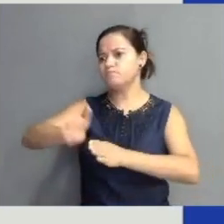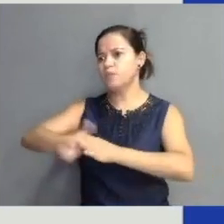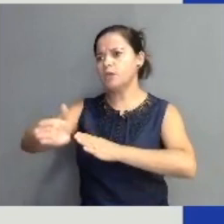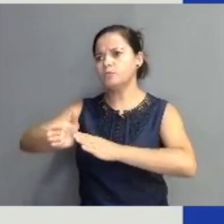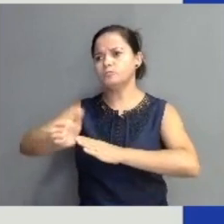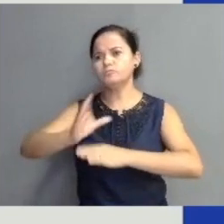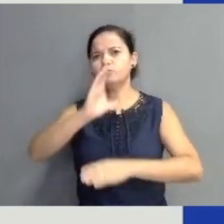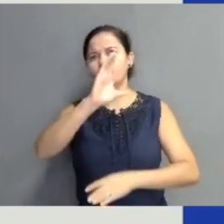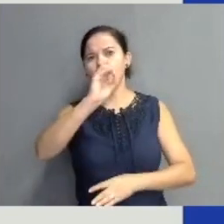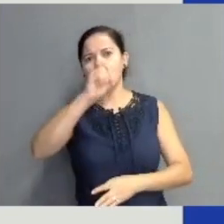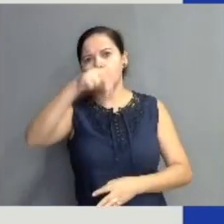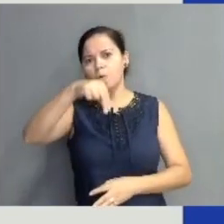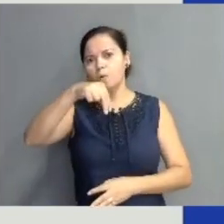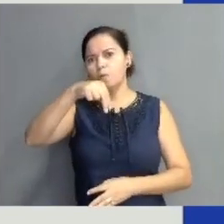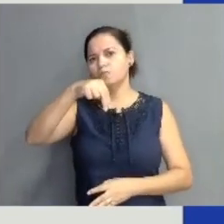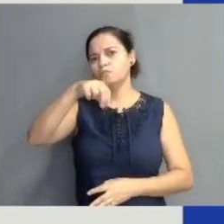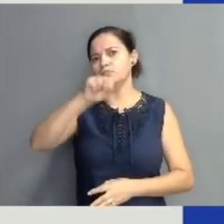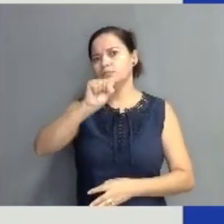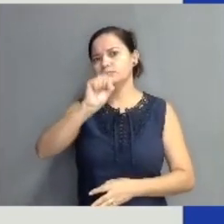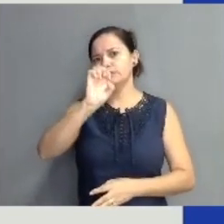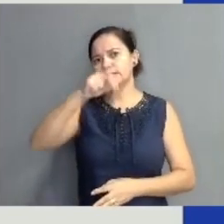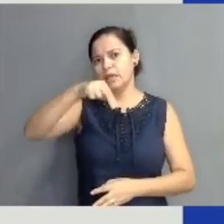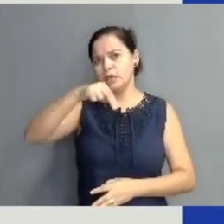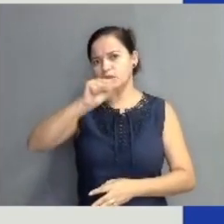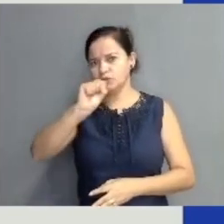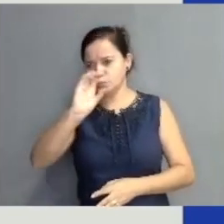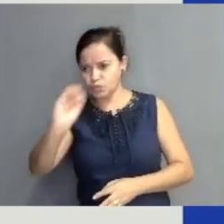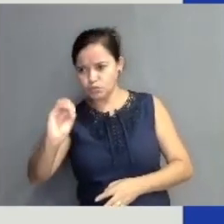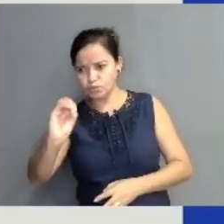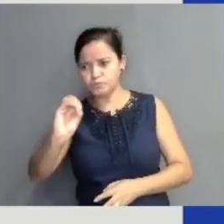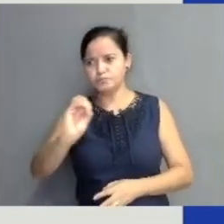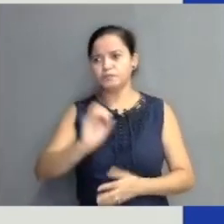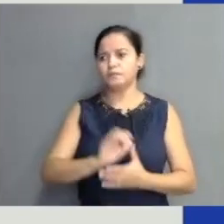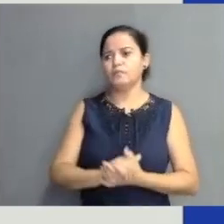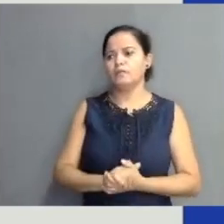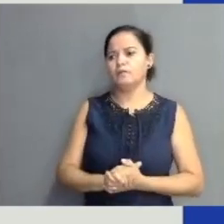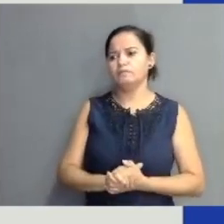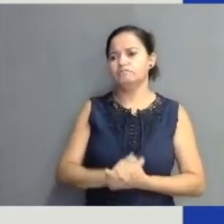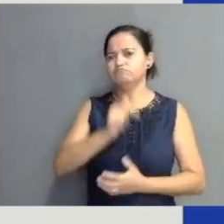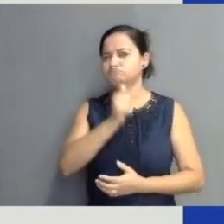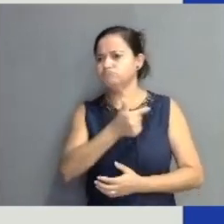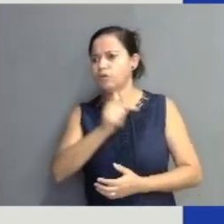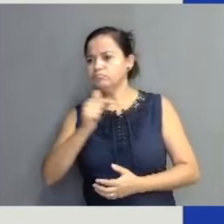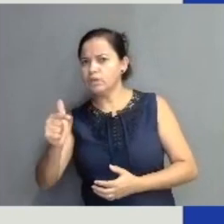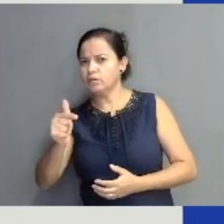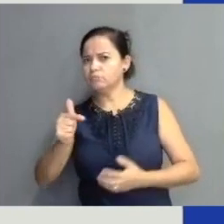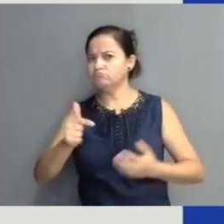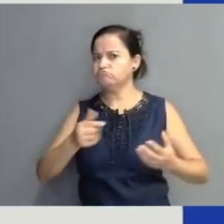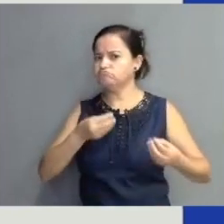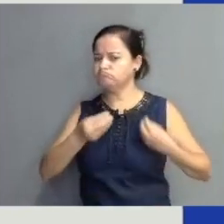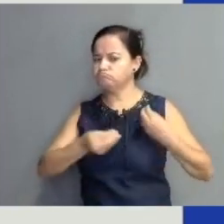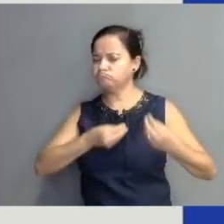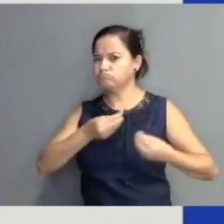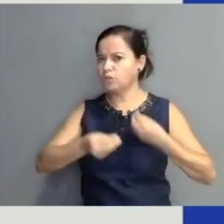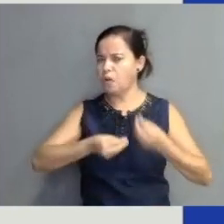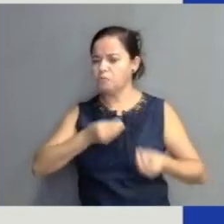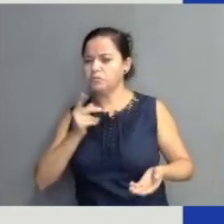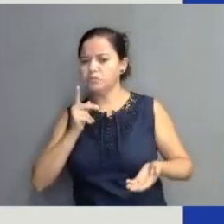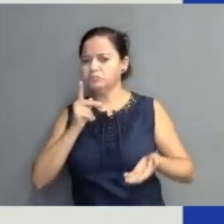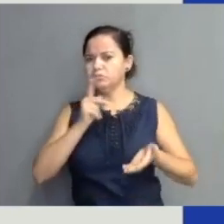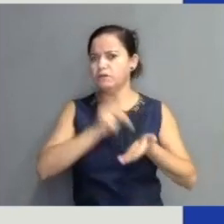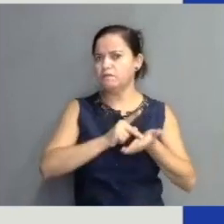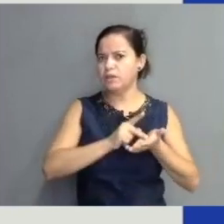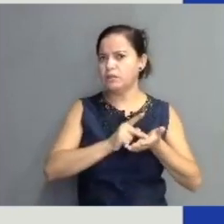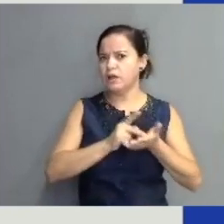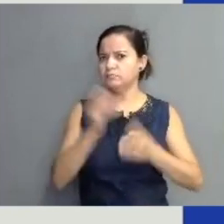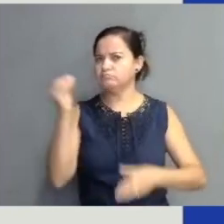exigem demonstração nem provas, porque seu conteúdo de verdade é aceito como válido por consenso dentro